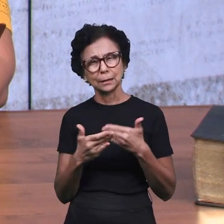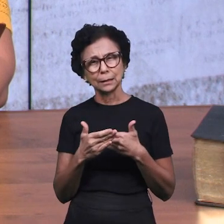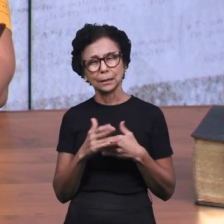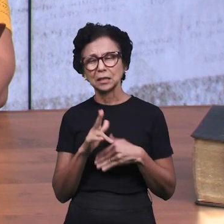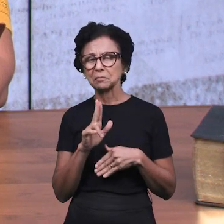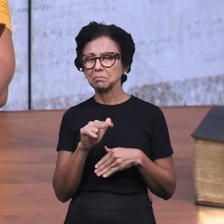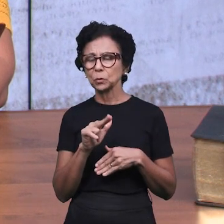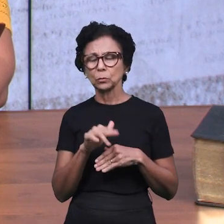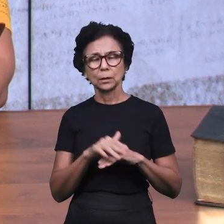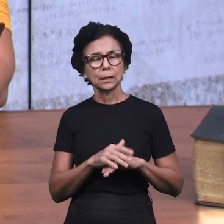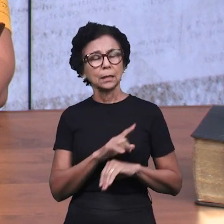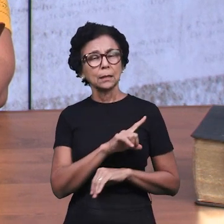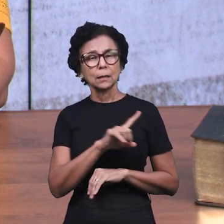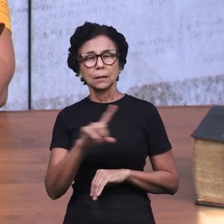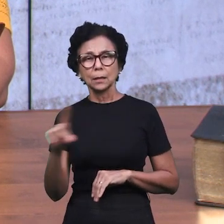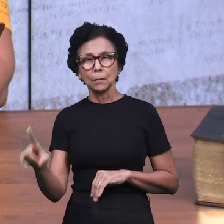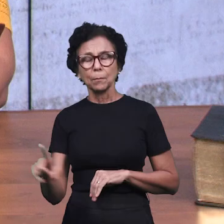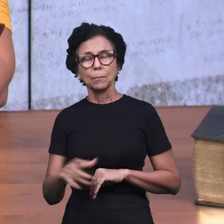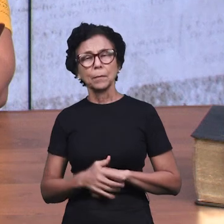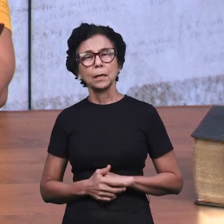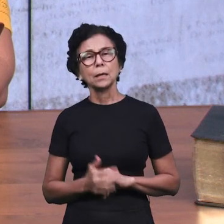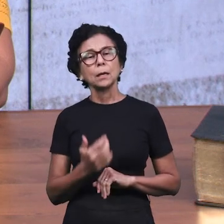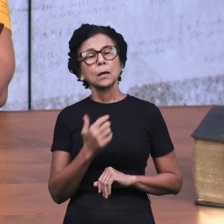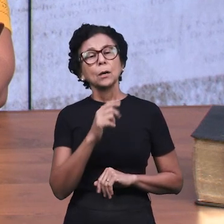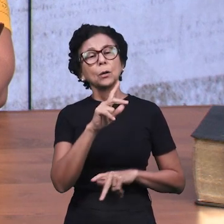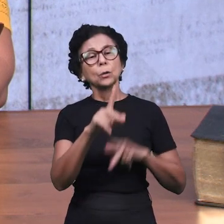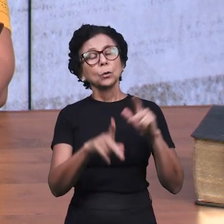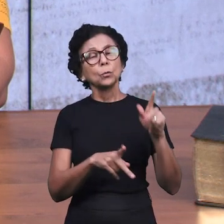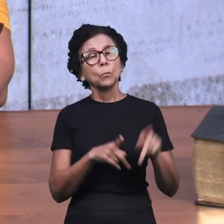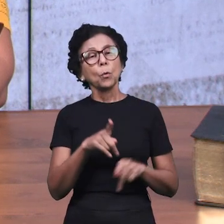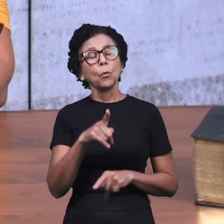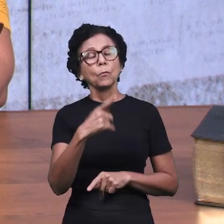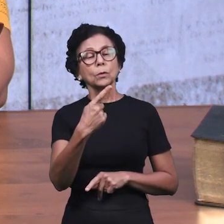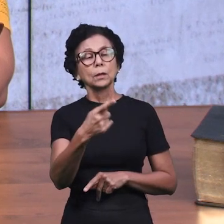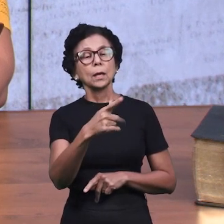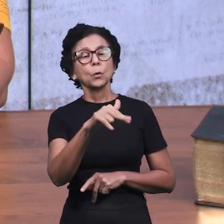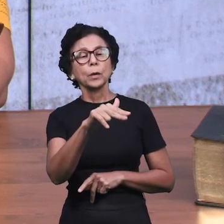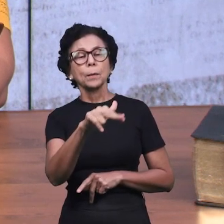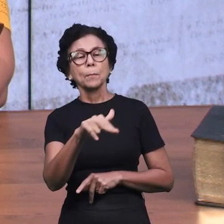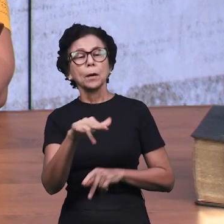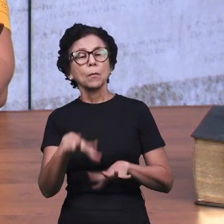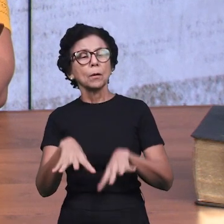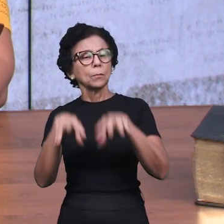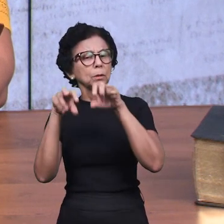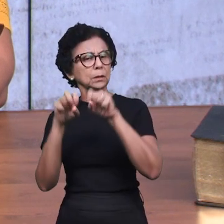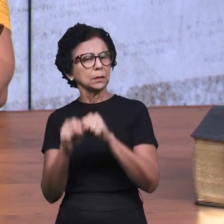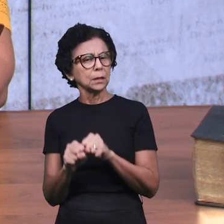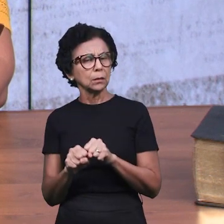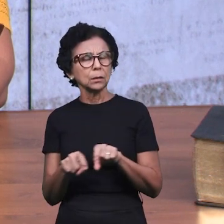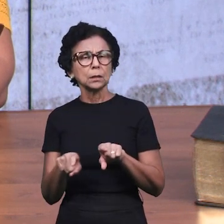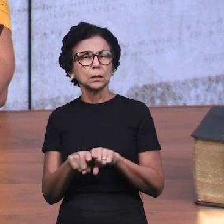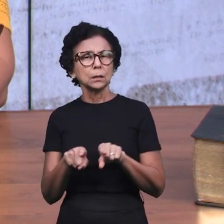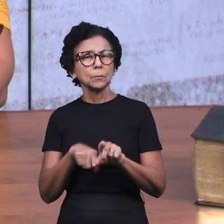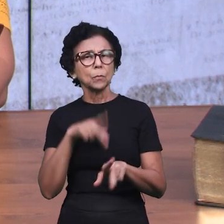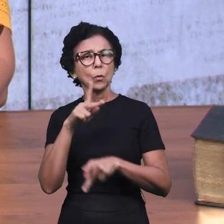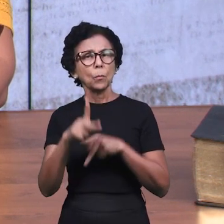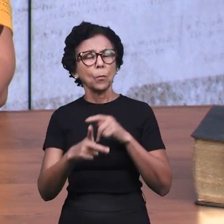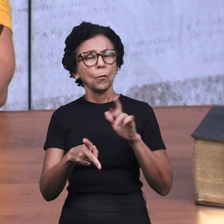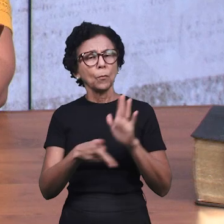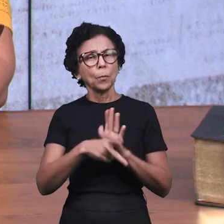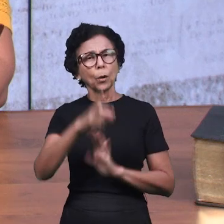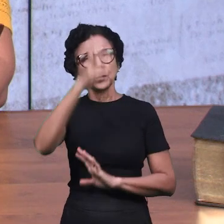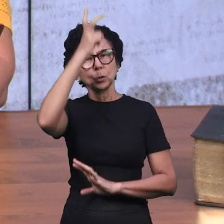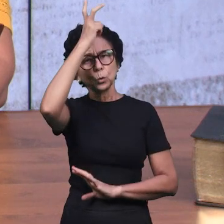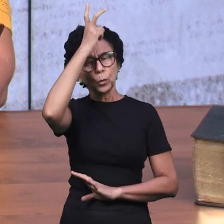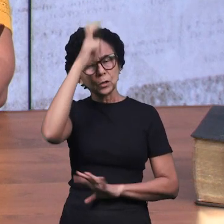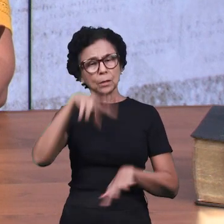Não abominarás o edomeu, pois é teu irmão. Nem abominarás o egípcio, pois estrangeiro